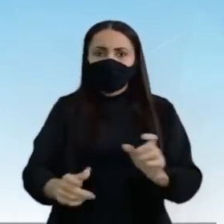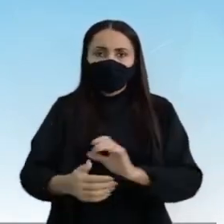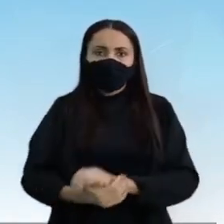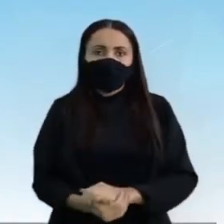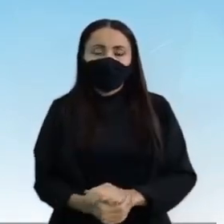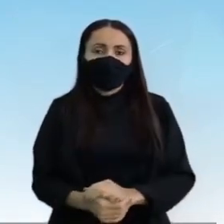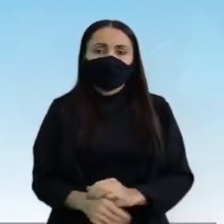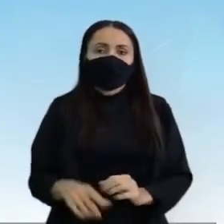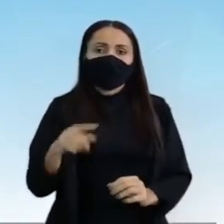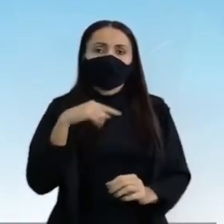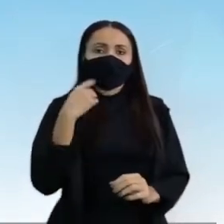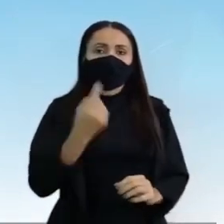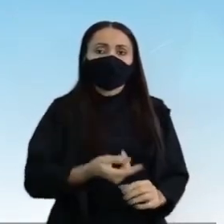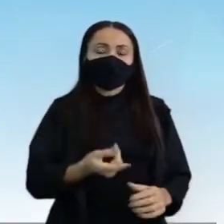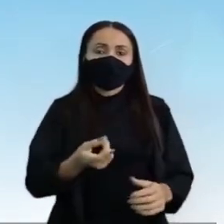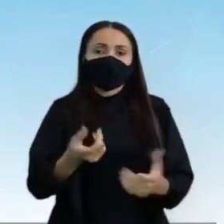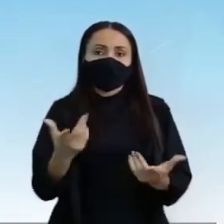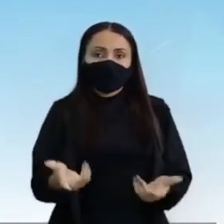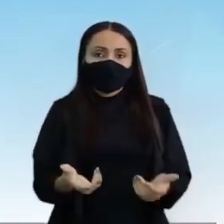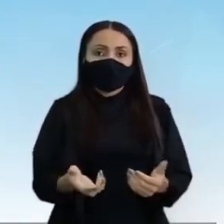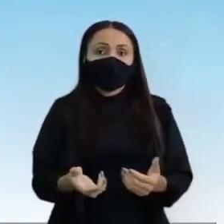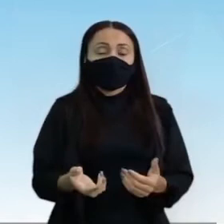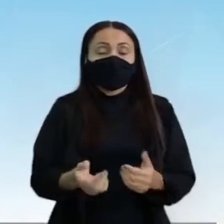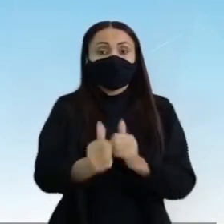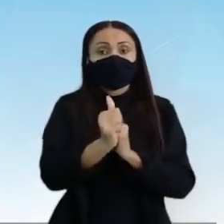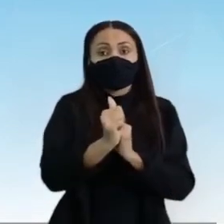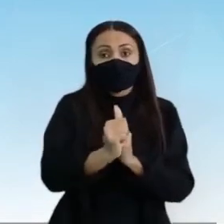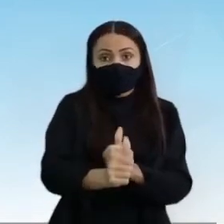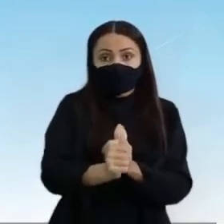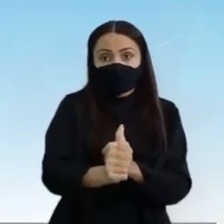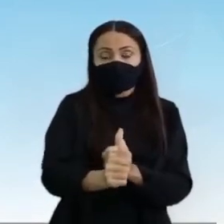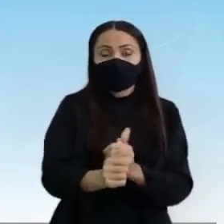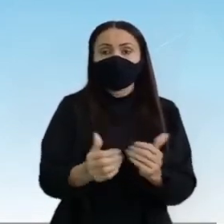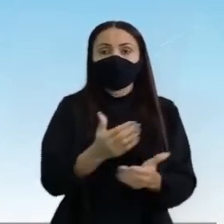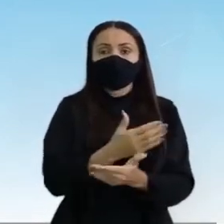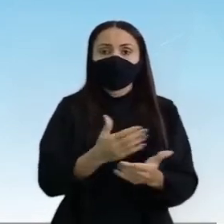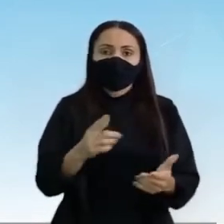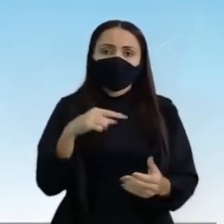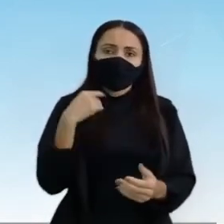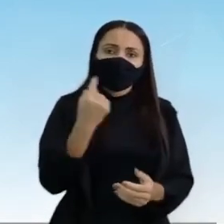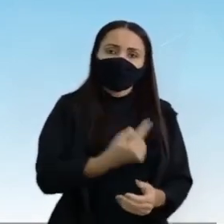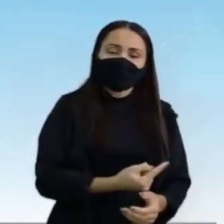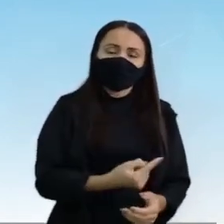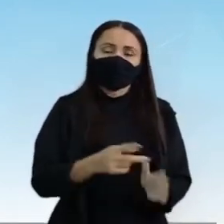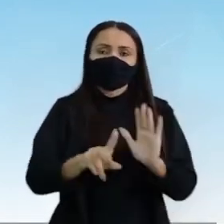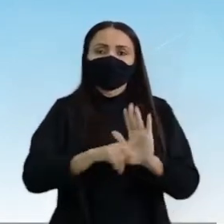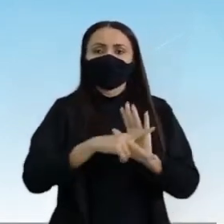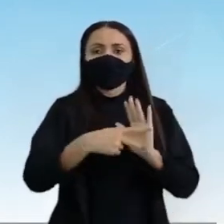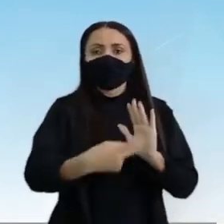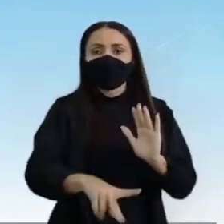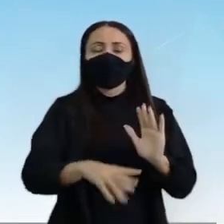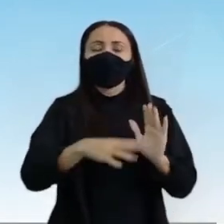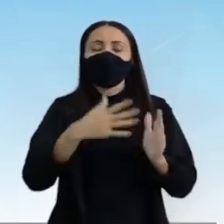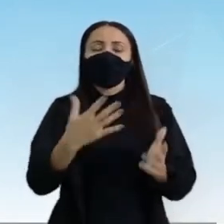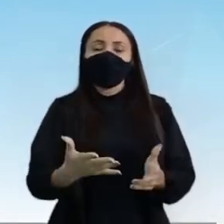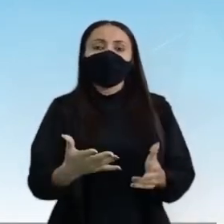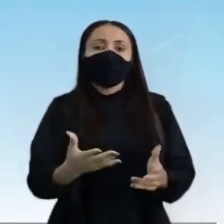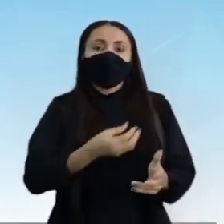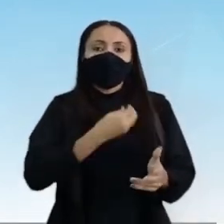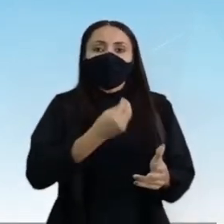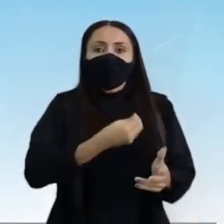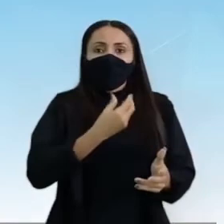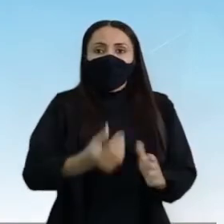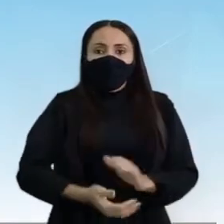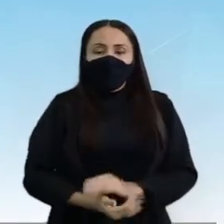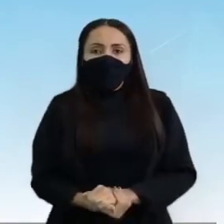o protagonista da vida da gente e não dos outros. Essa é a questão crucial que a gente